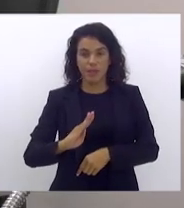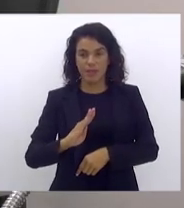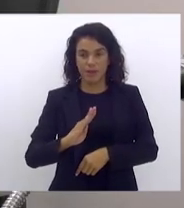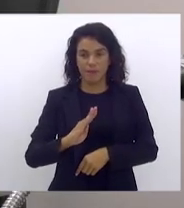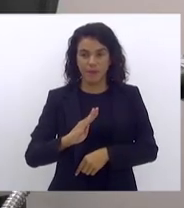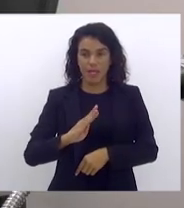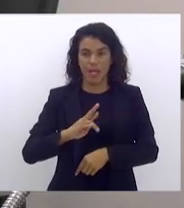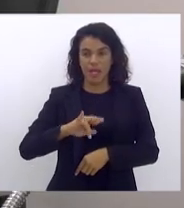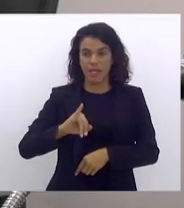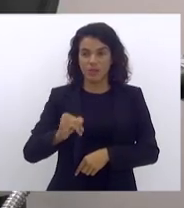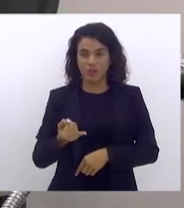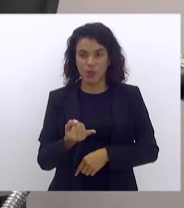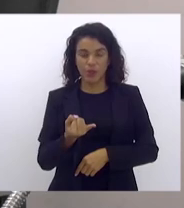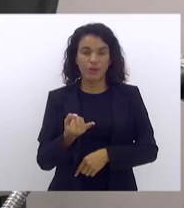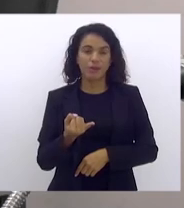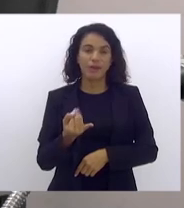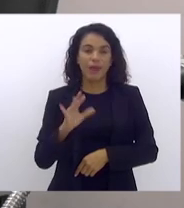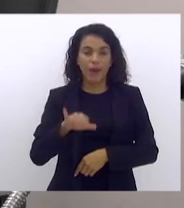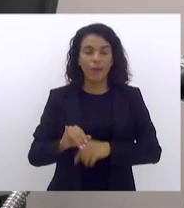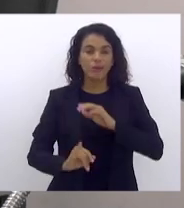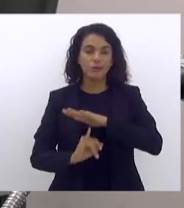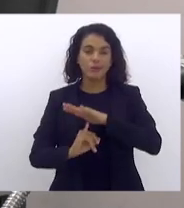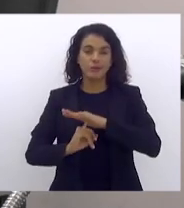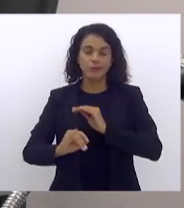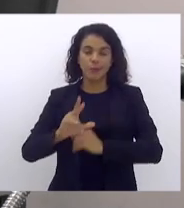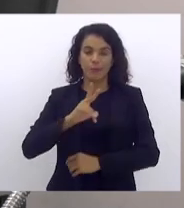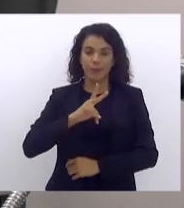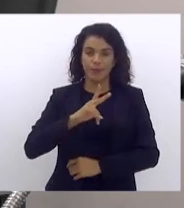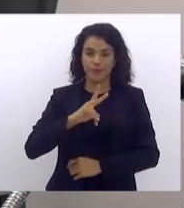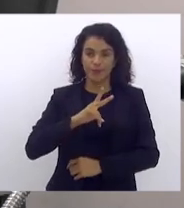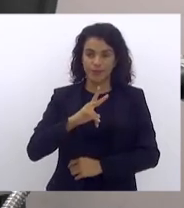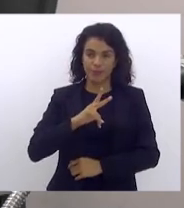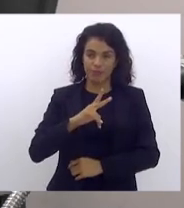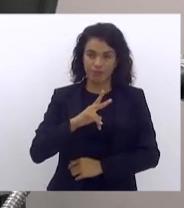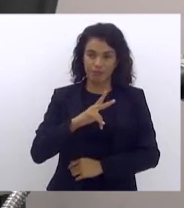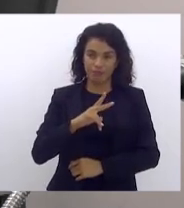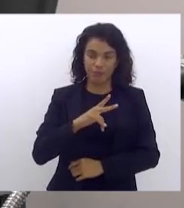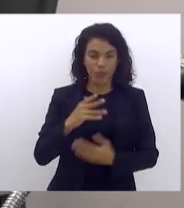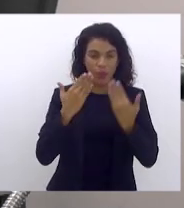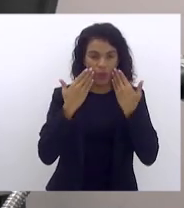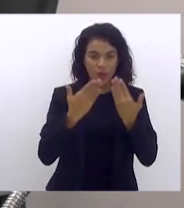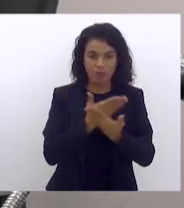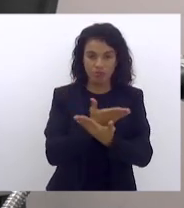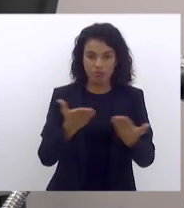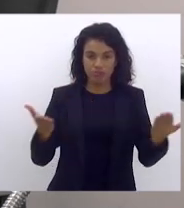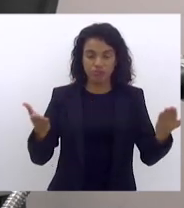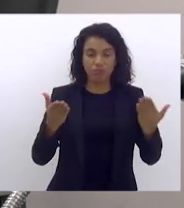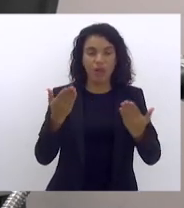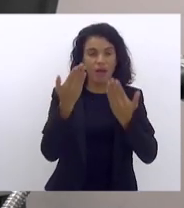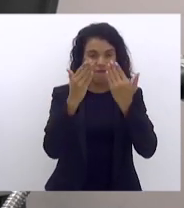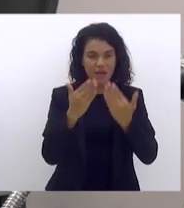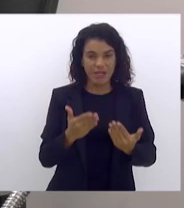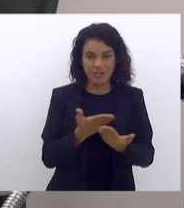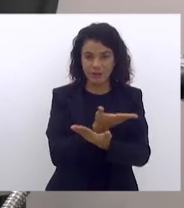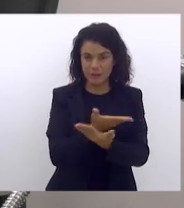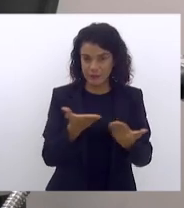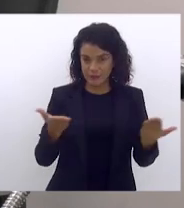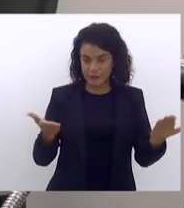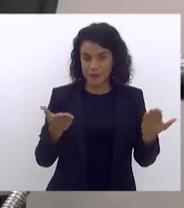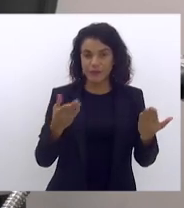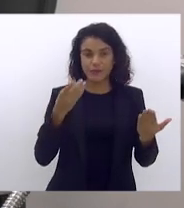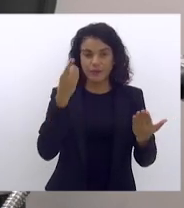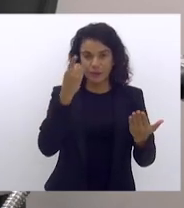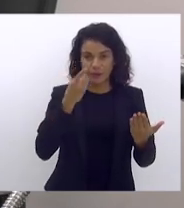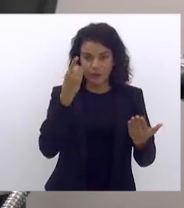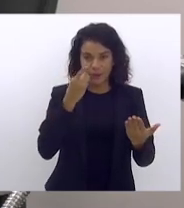RJ, que é uma entidade privada. Estou colocando aqui para avaliação de Vossa Excelência. Com